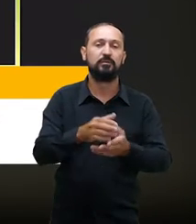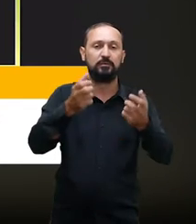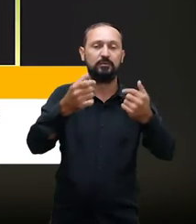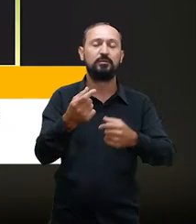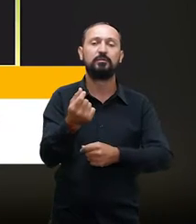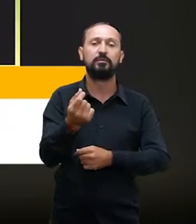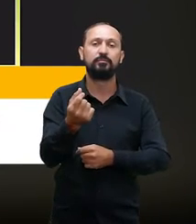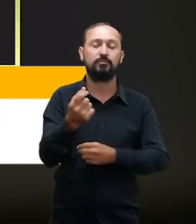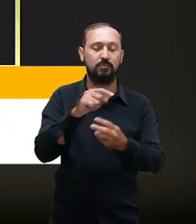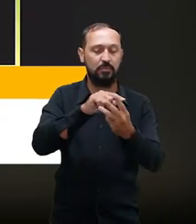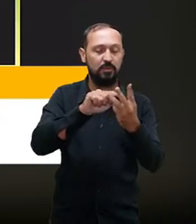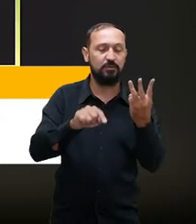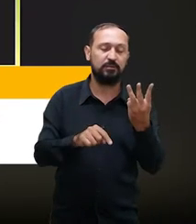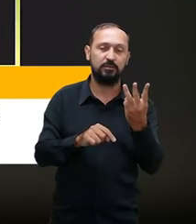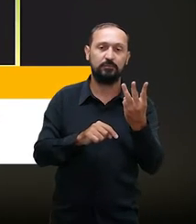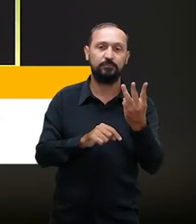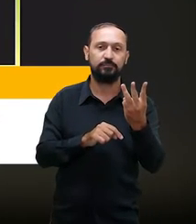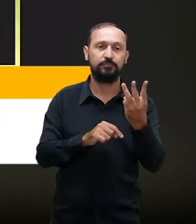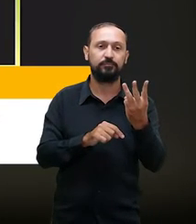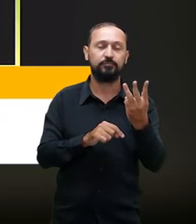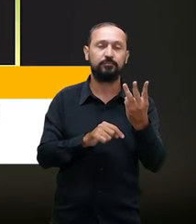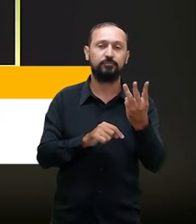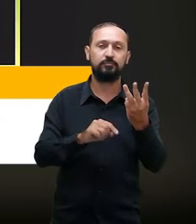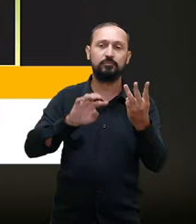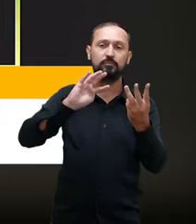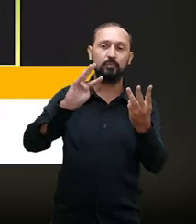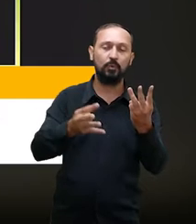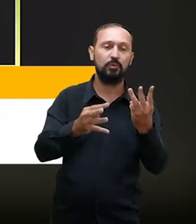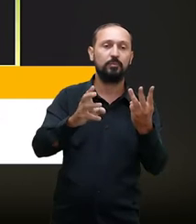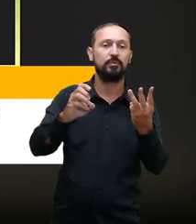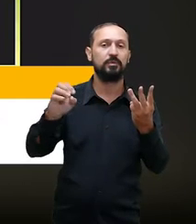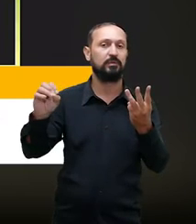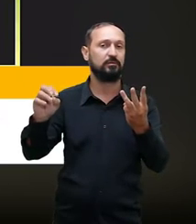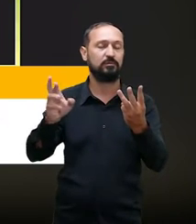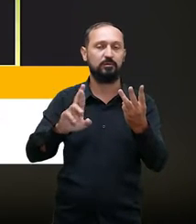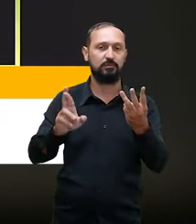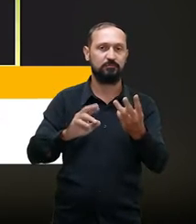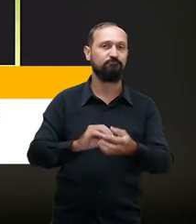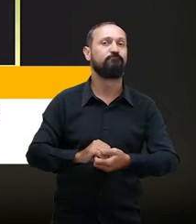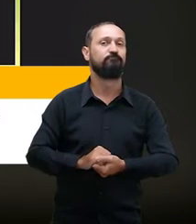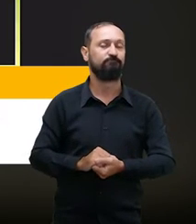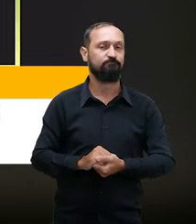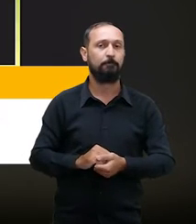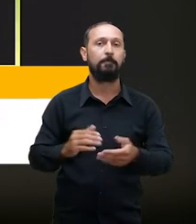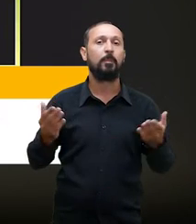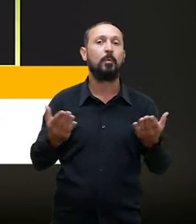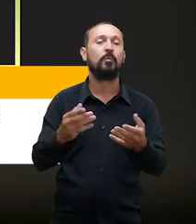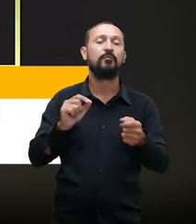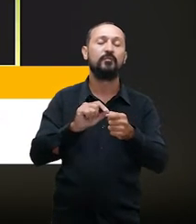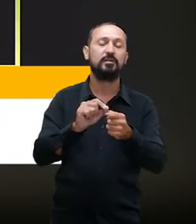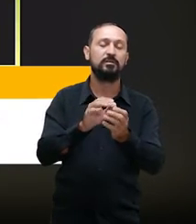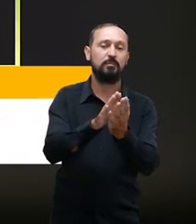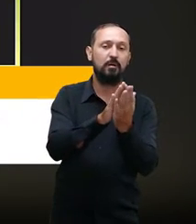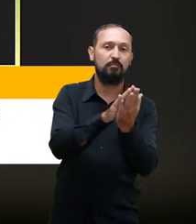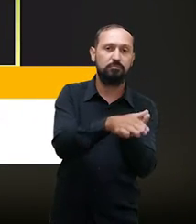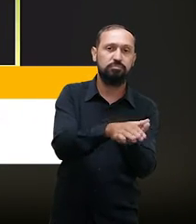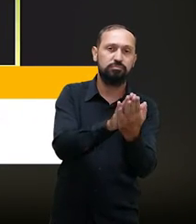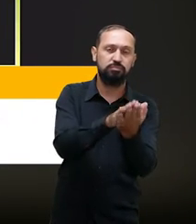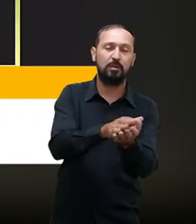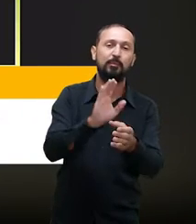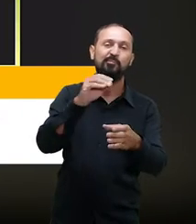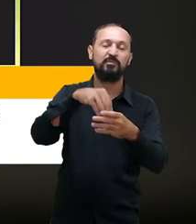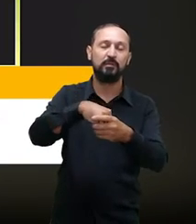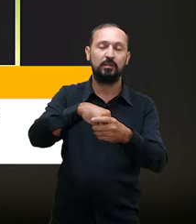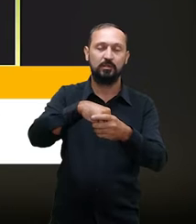Então, nós estamos falando de um valor, são três cadeiras, de R$ 4.500. E hoje, para se fazer